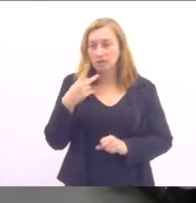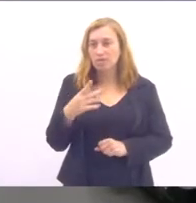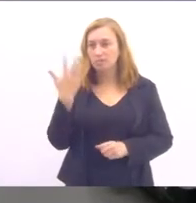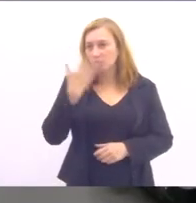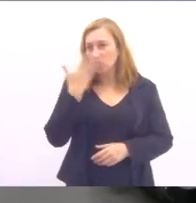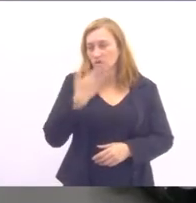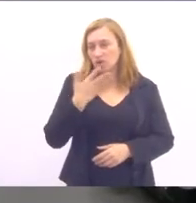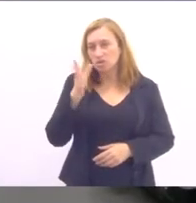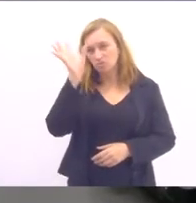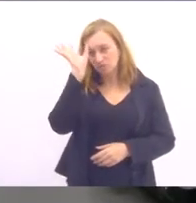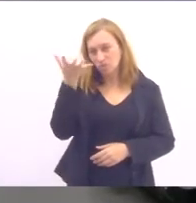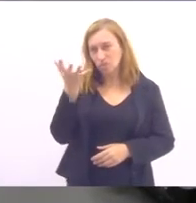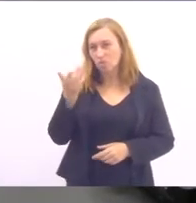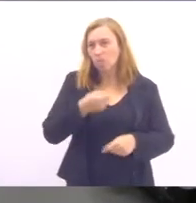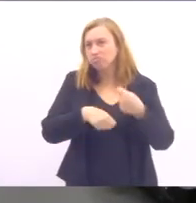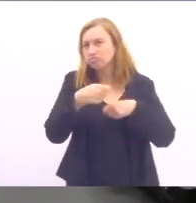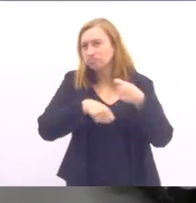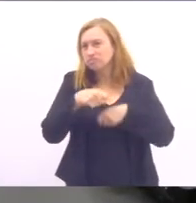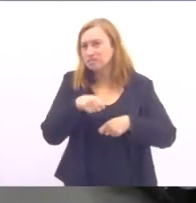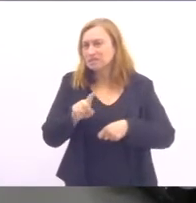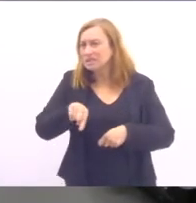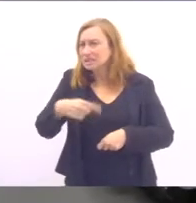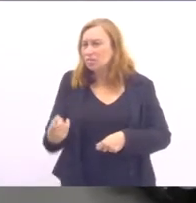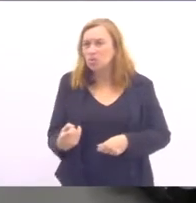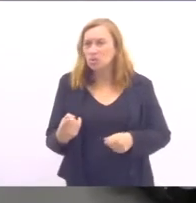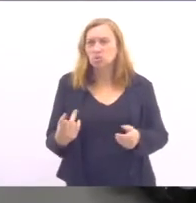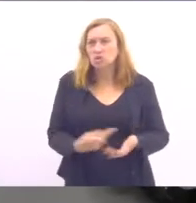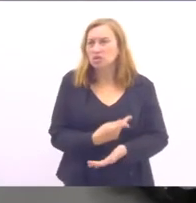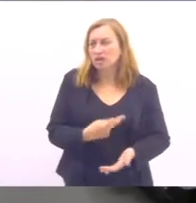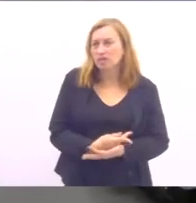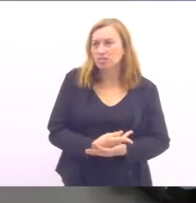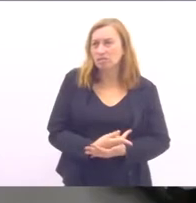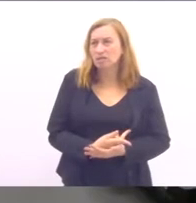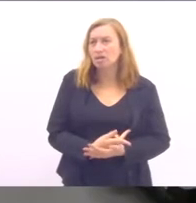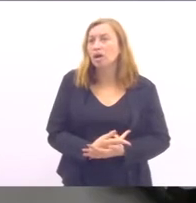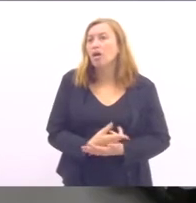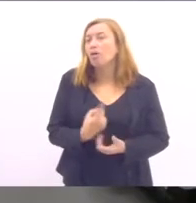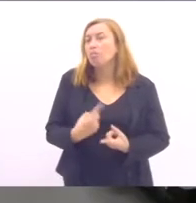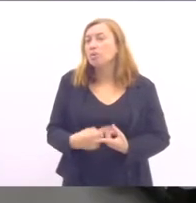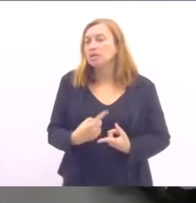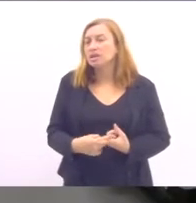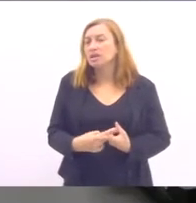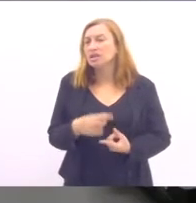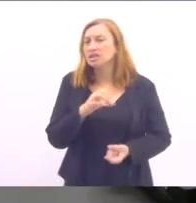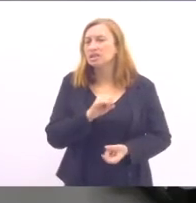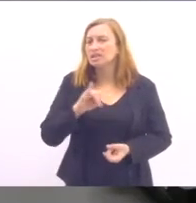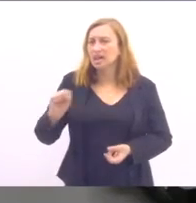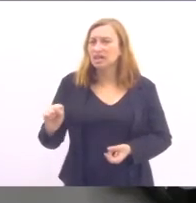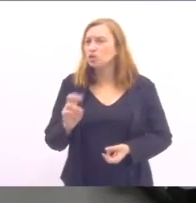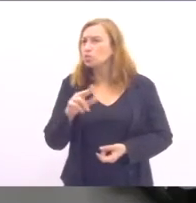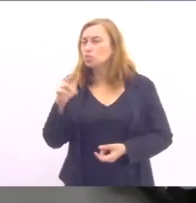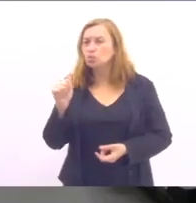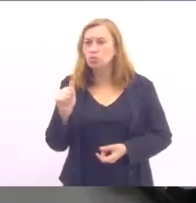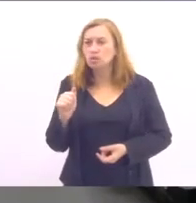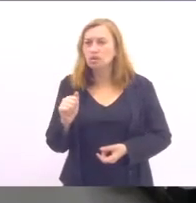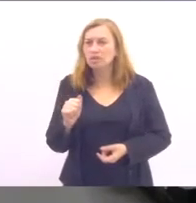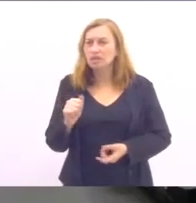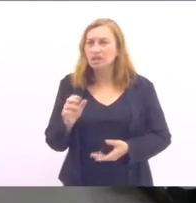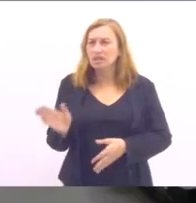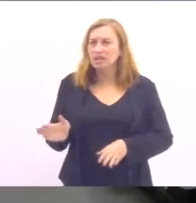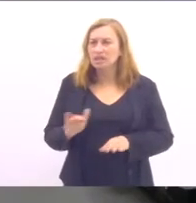vejo solução administrativa depois desse mal feito. Porque o parecer da SES nunca vai sair do mundo